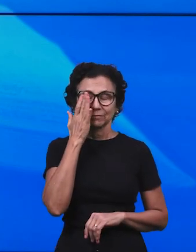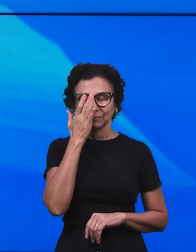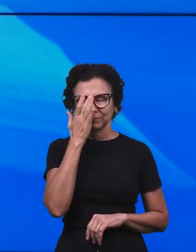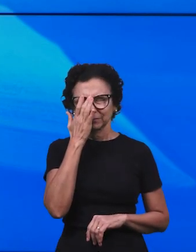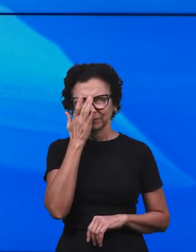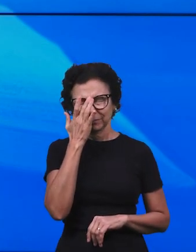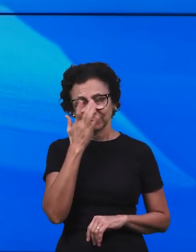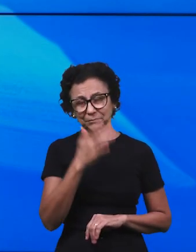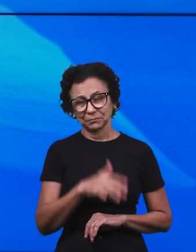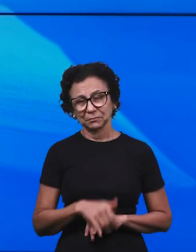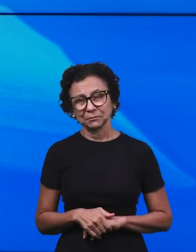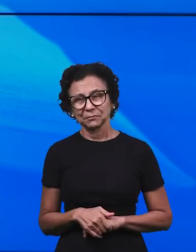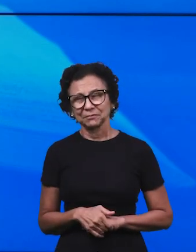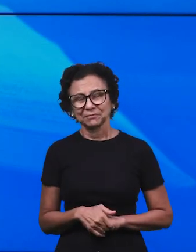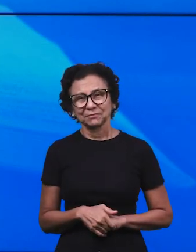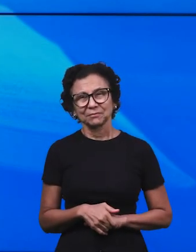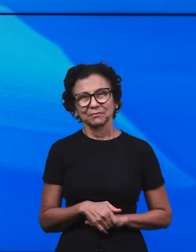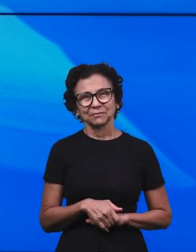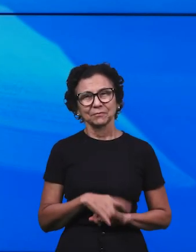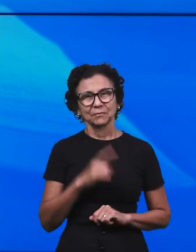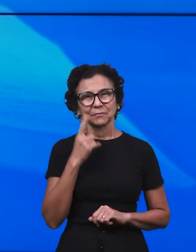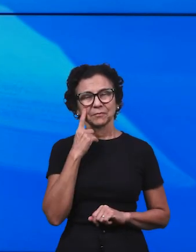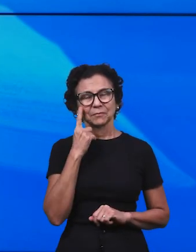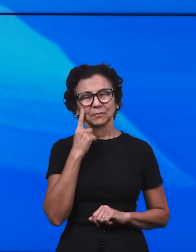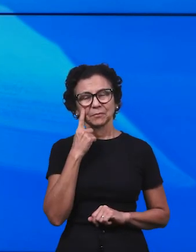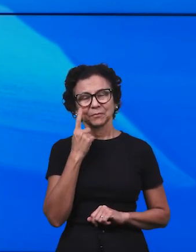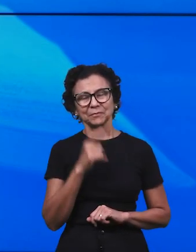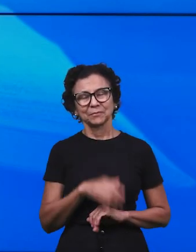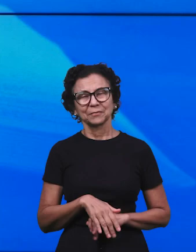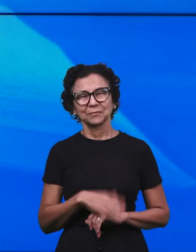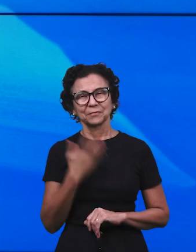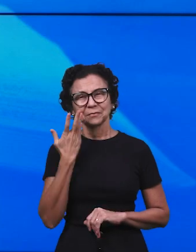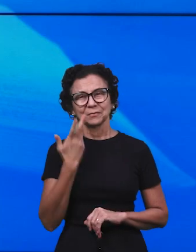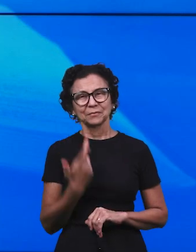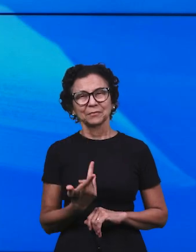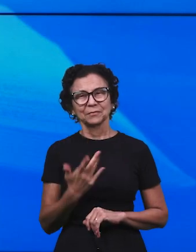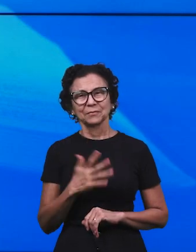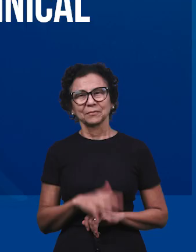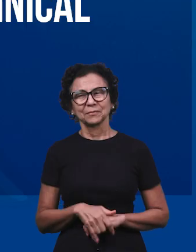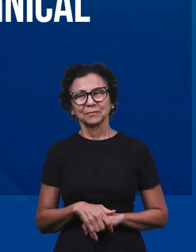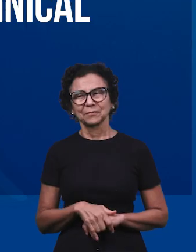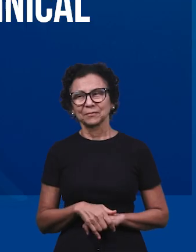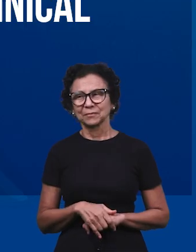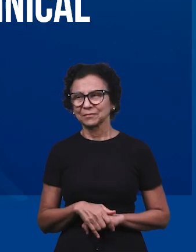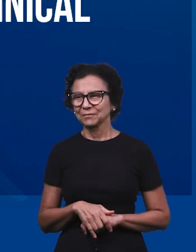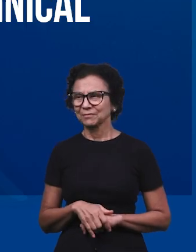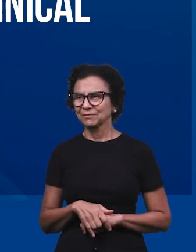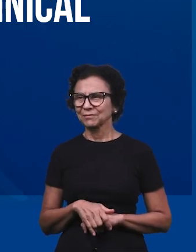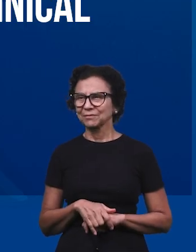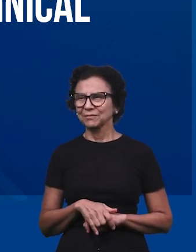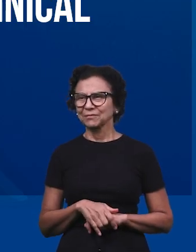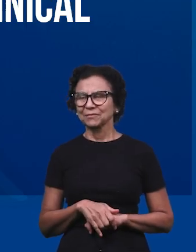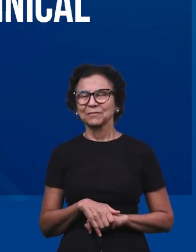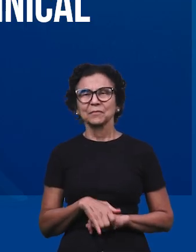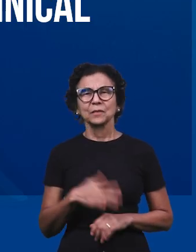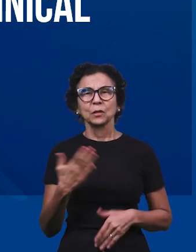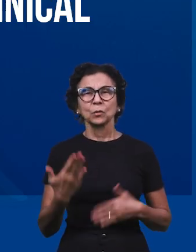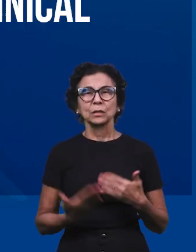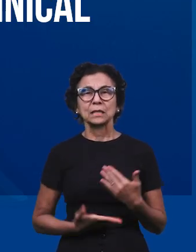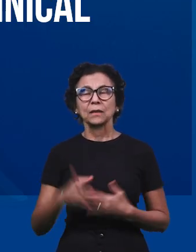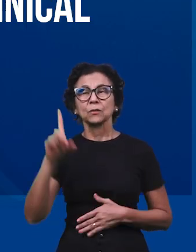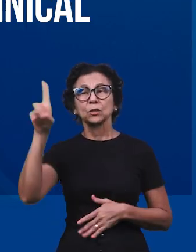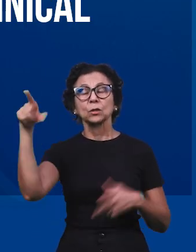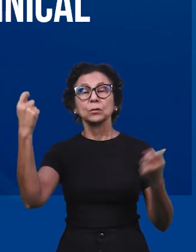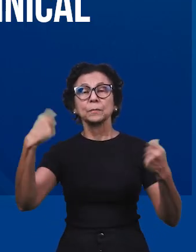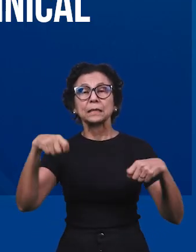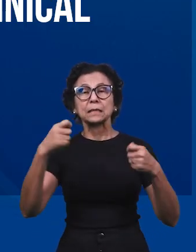nós vamos nos entender aqui com os nossos bebês participando da Escola Bíblica Dominical. Gael, o que o servo de Deus deve ter